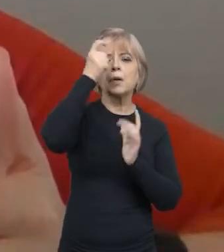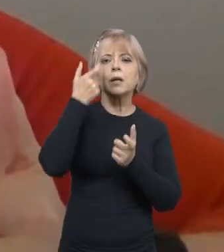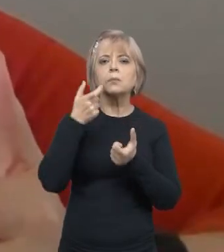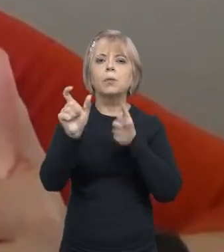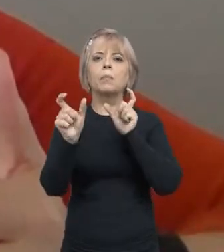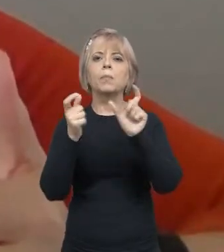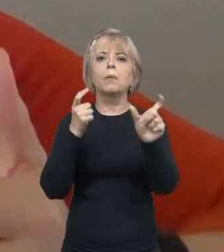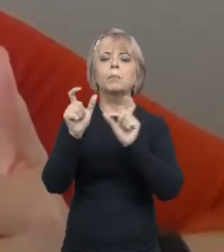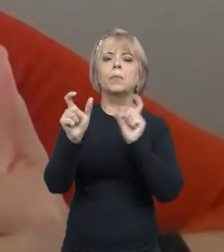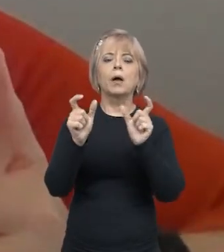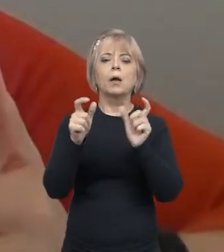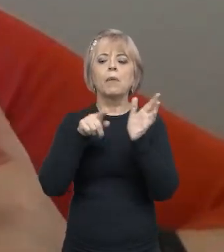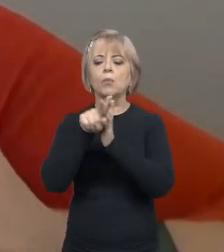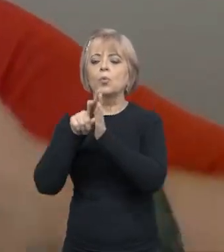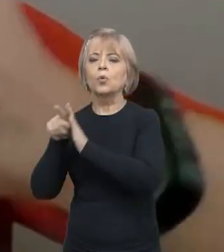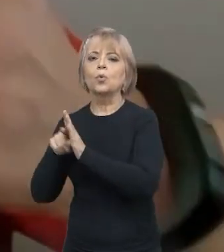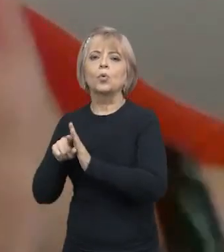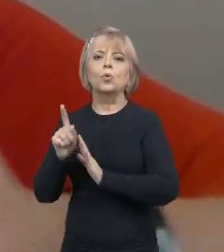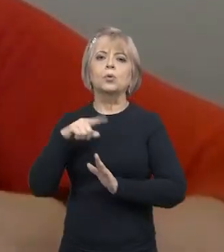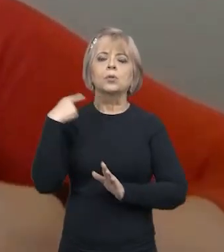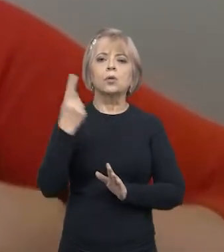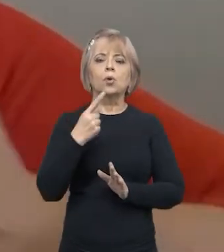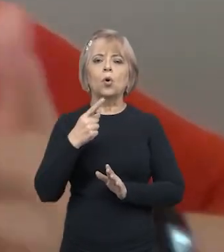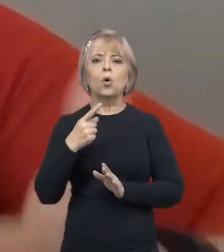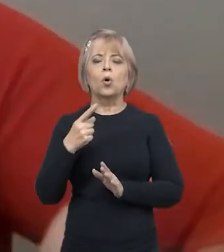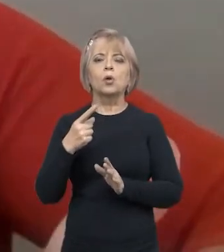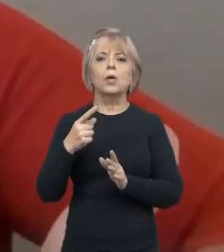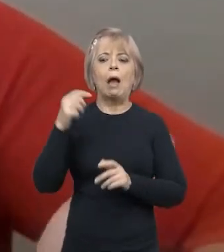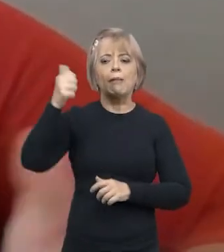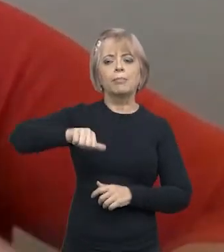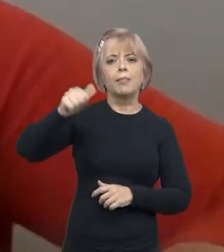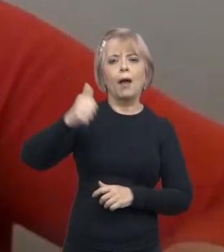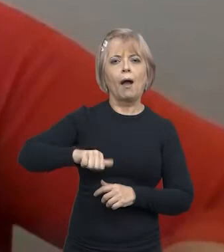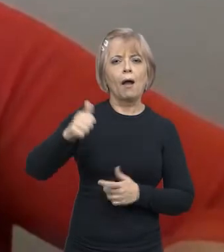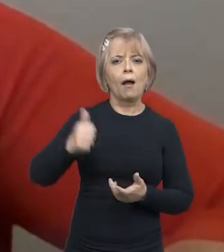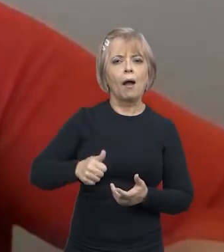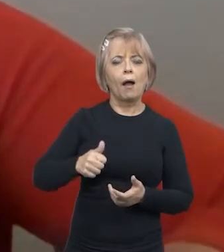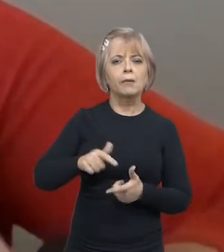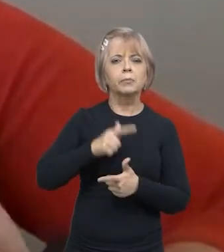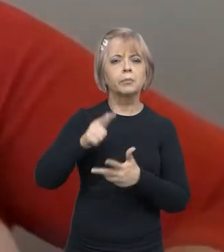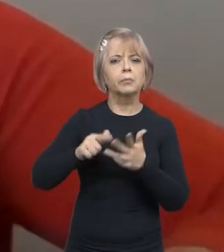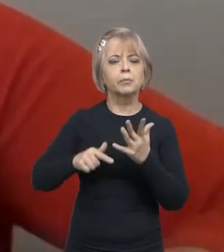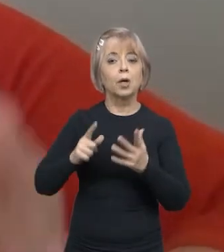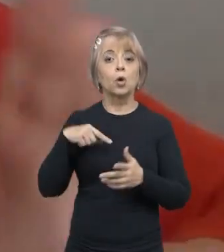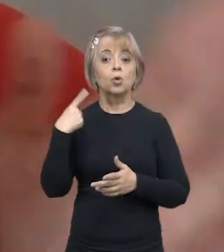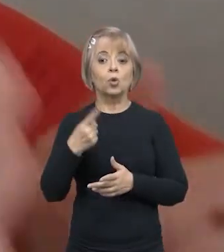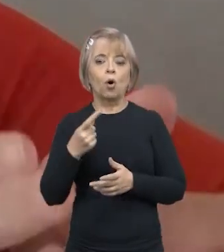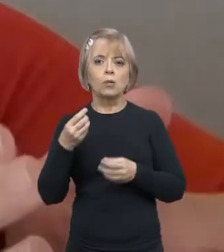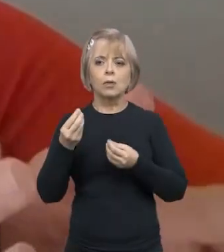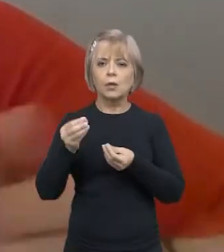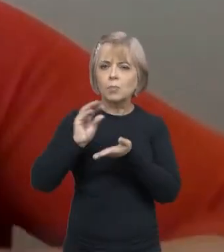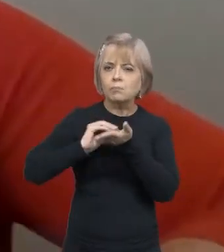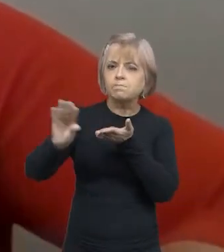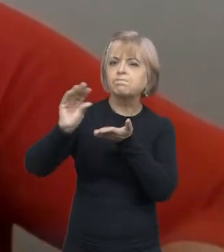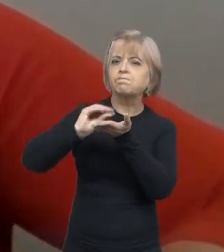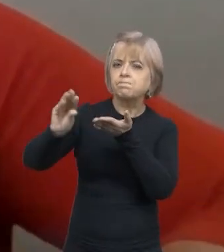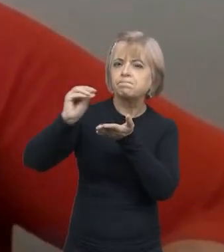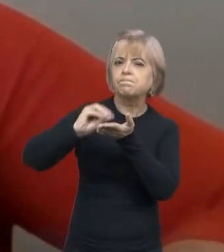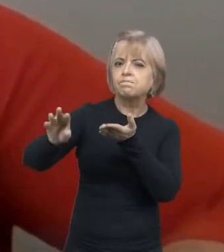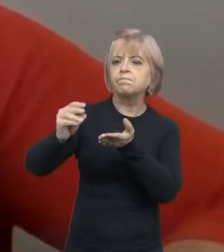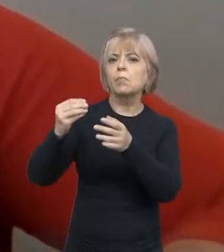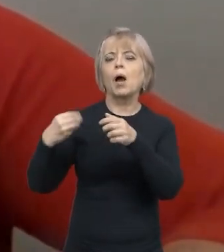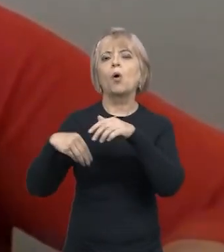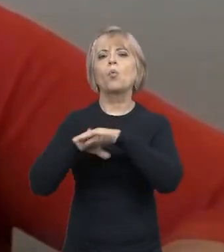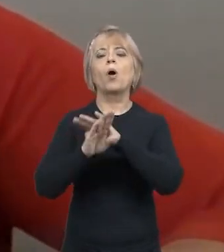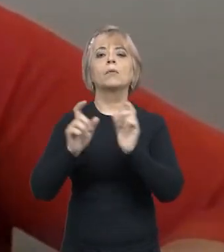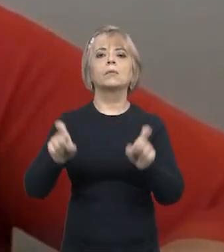gente coloca, com as buscas que a gente faz, com a repetição das análises, e a gente está nessa fase de tornar ele o melhor possível para a gente poder